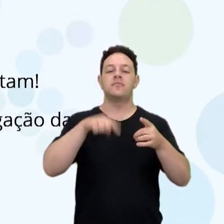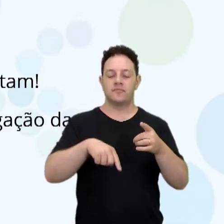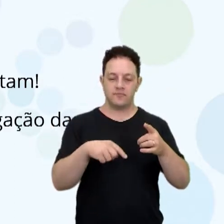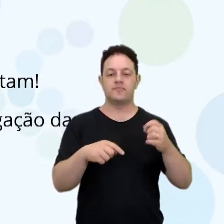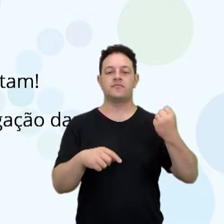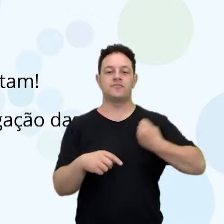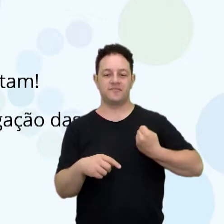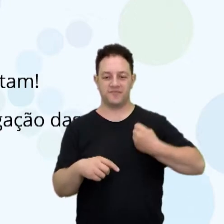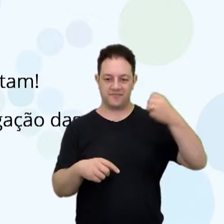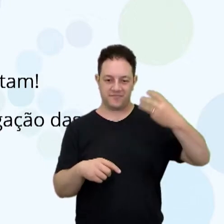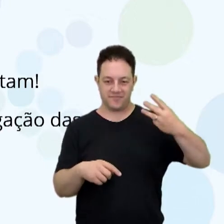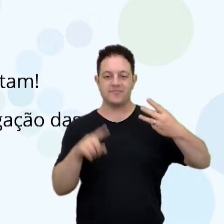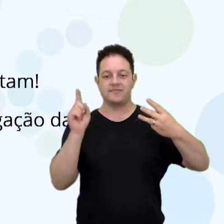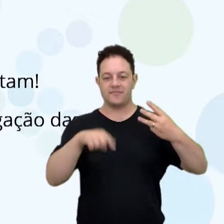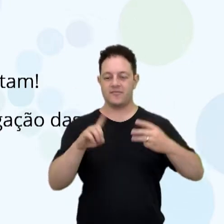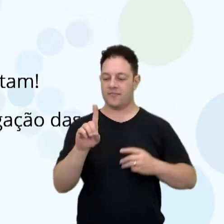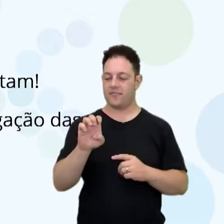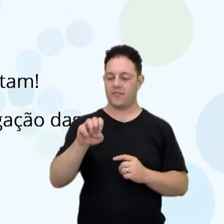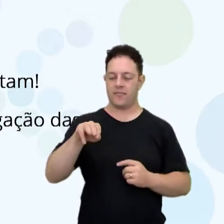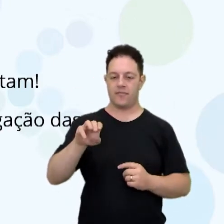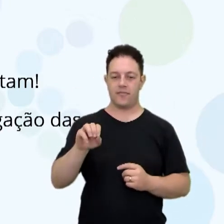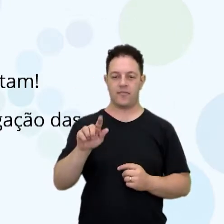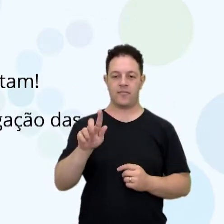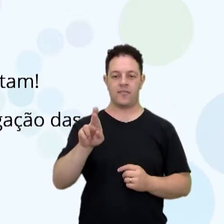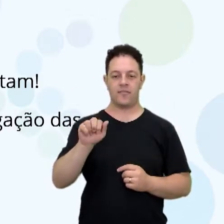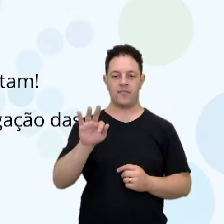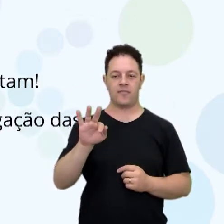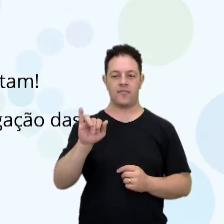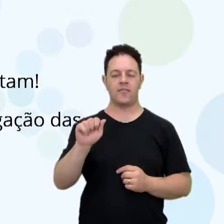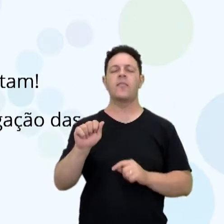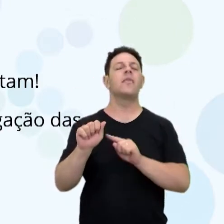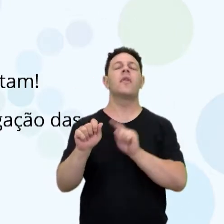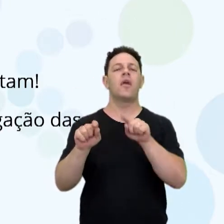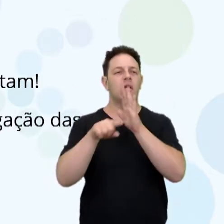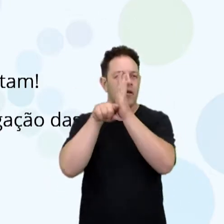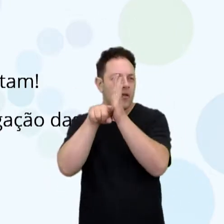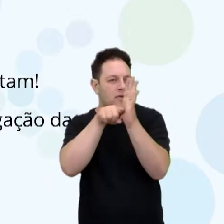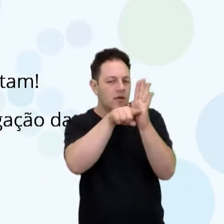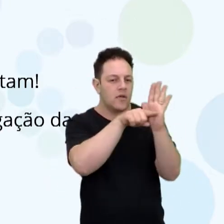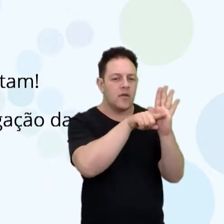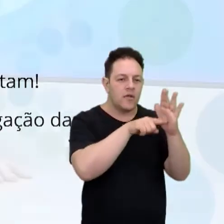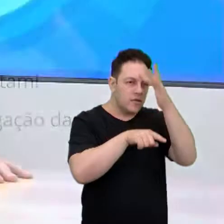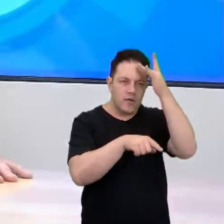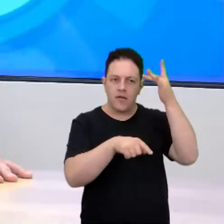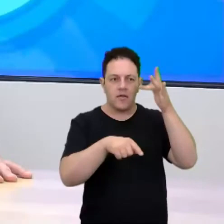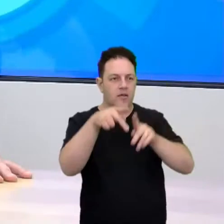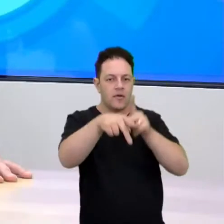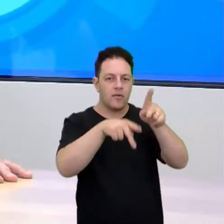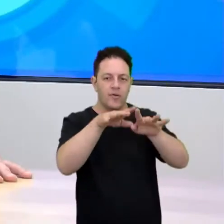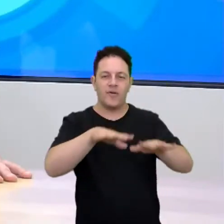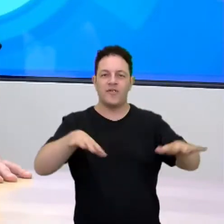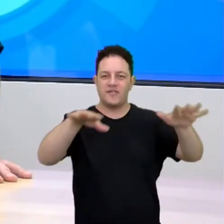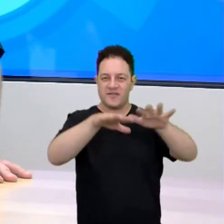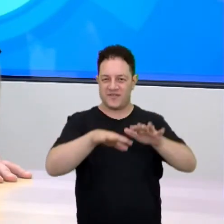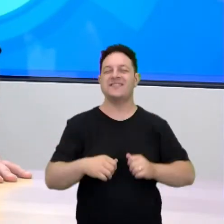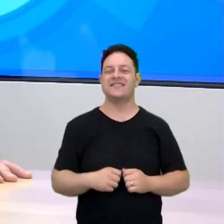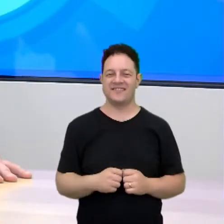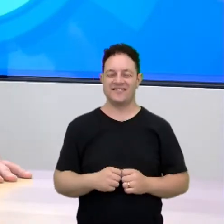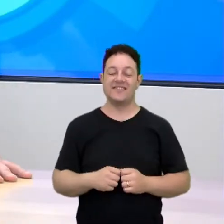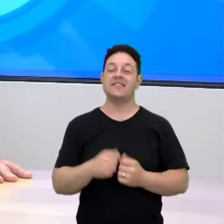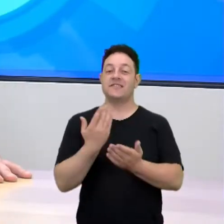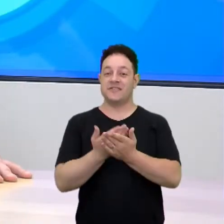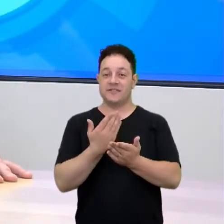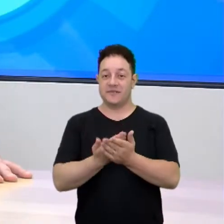número 3, demografia, investigação das populações humanas. Então essa aula aí nós finalizamos aí